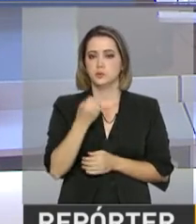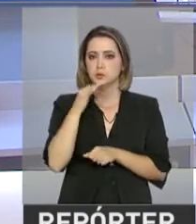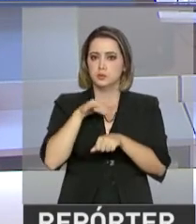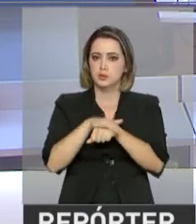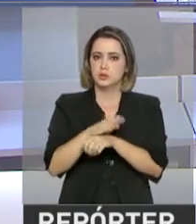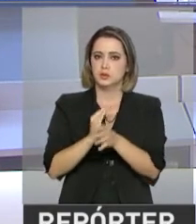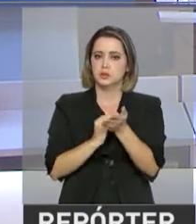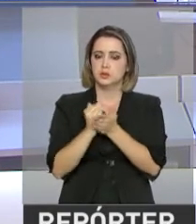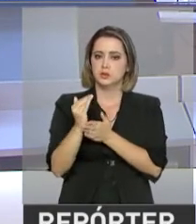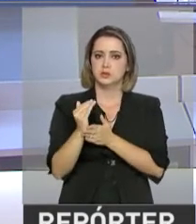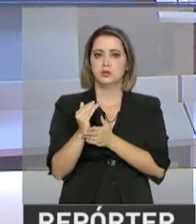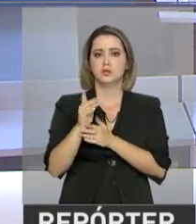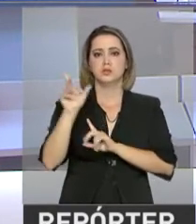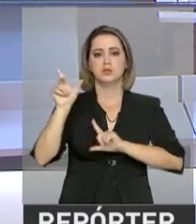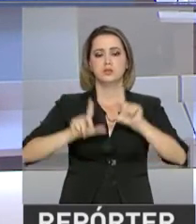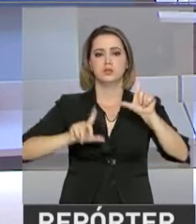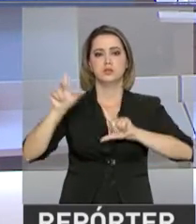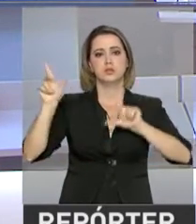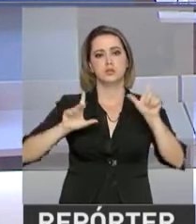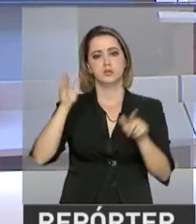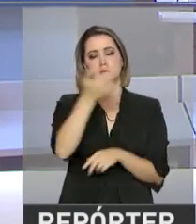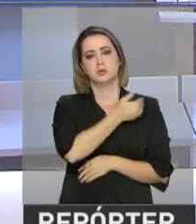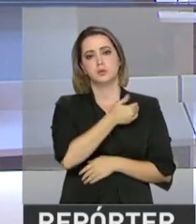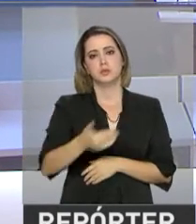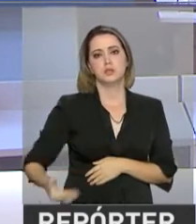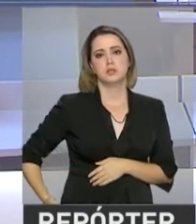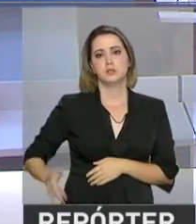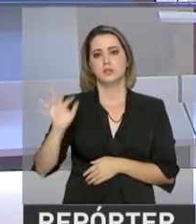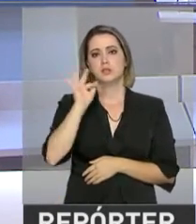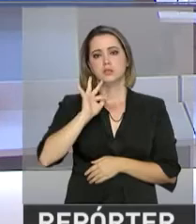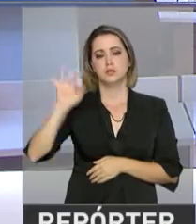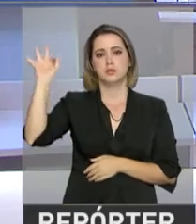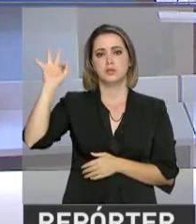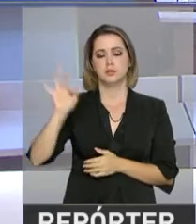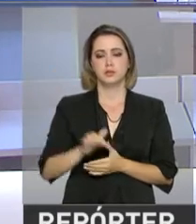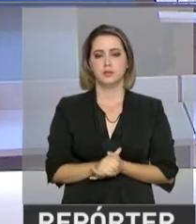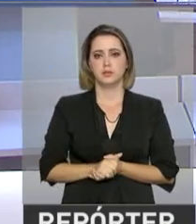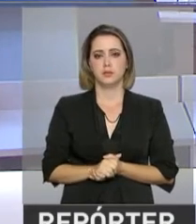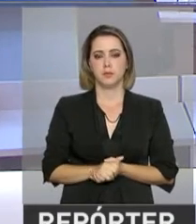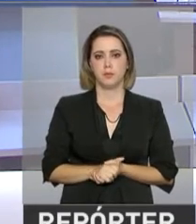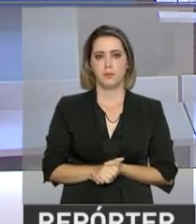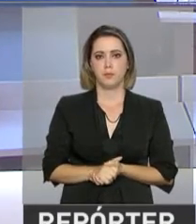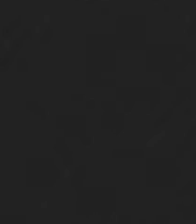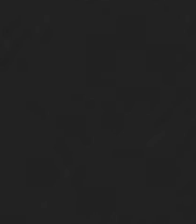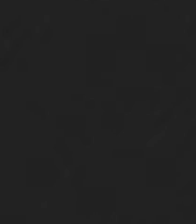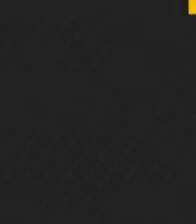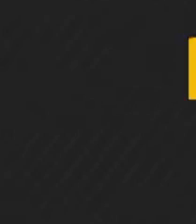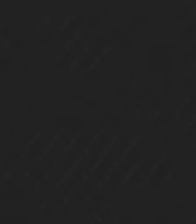ótima noite pra você continue com a gente aqui na nbr a tv do governo federal